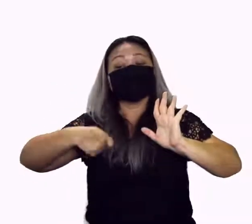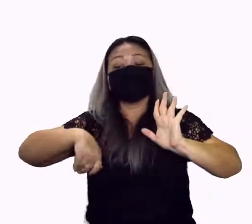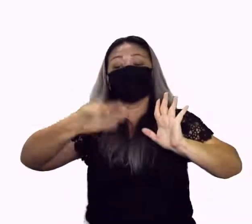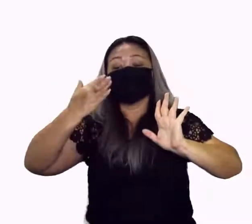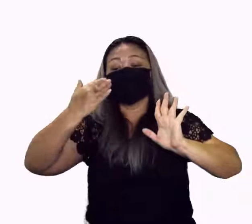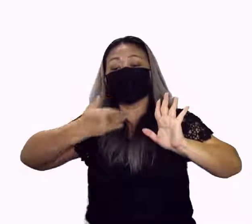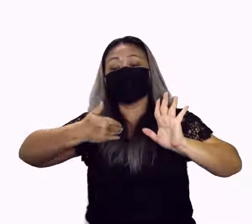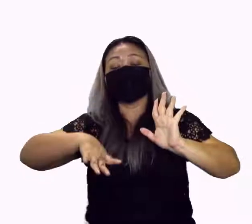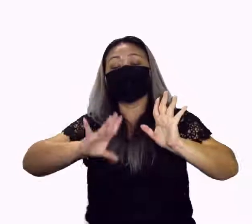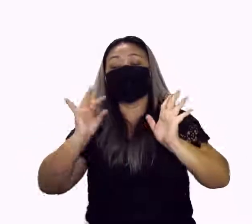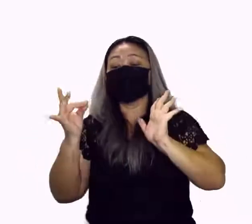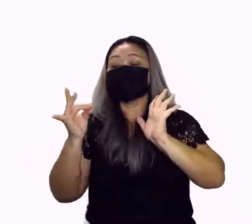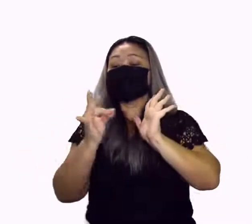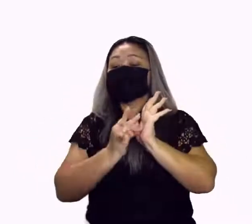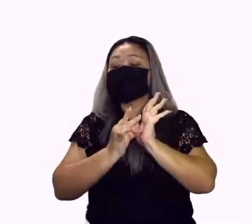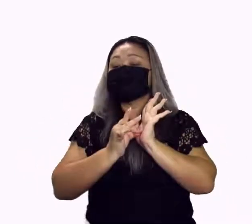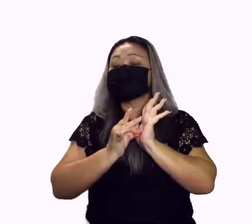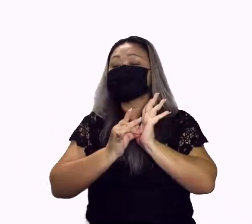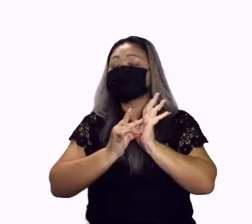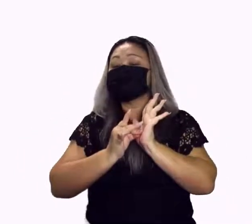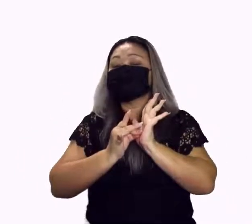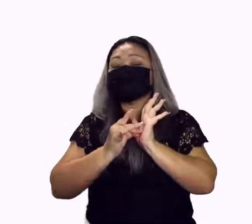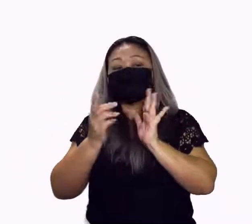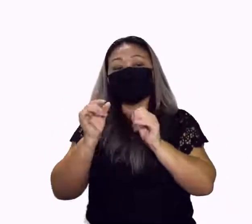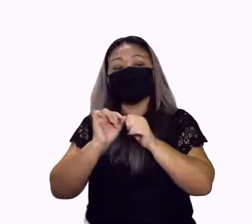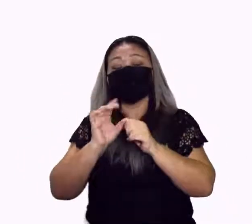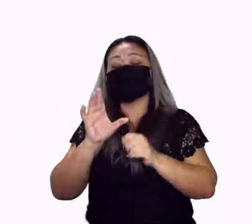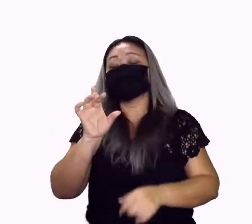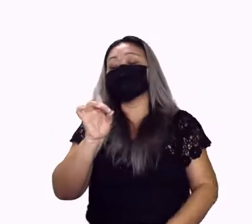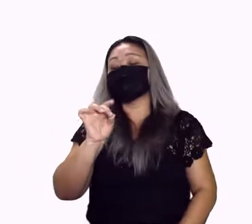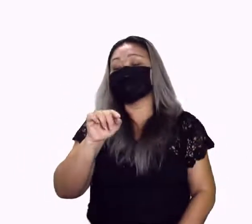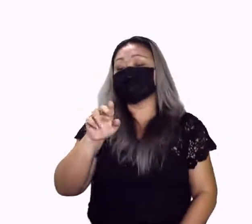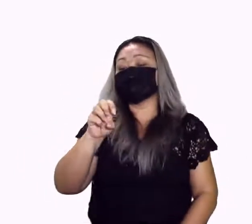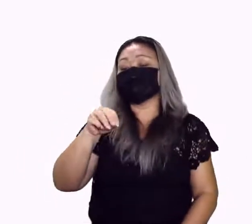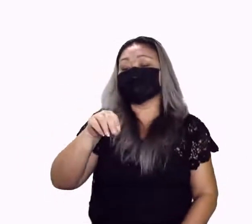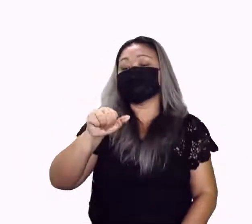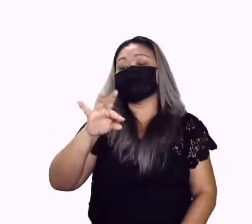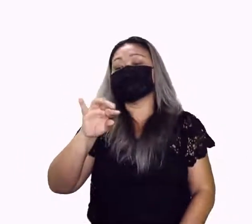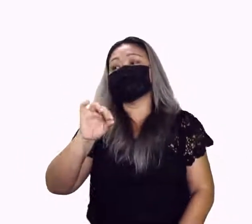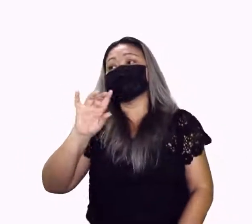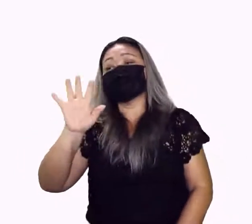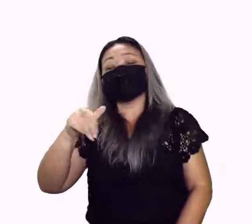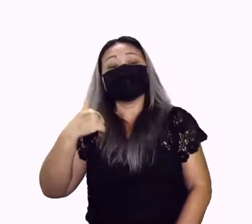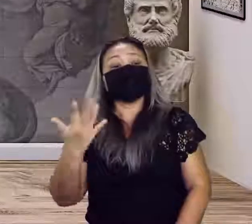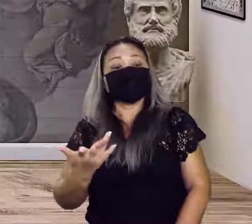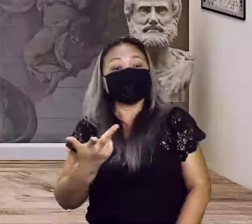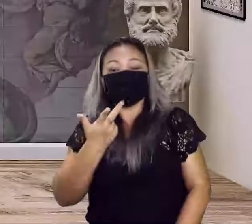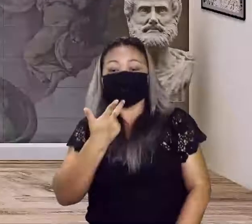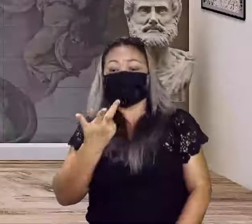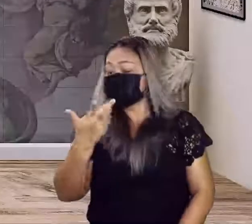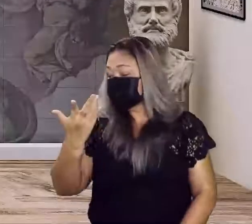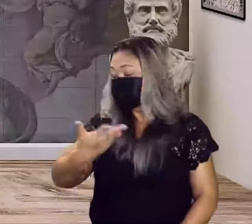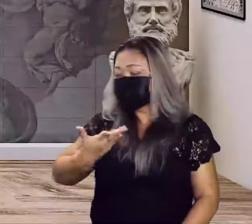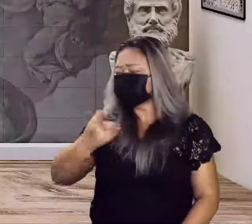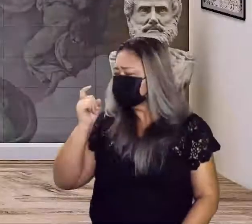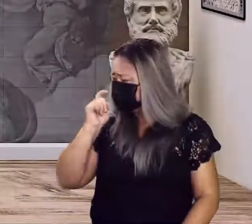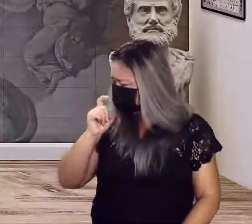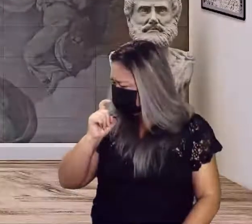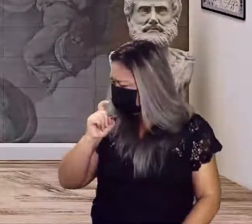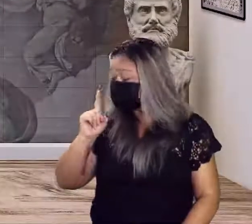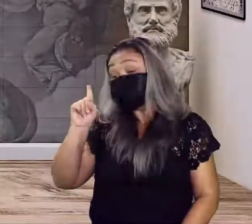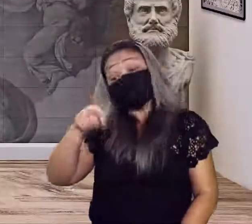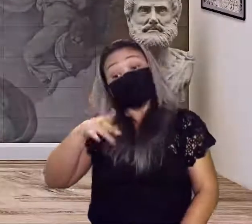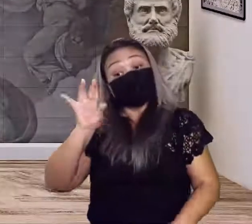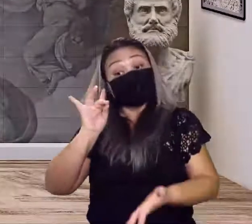tem um dogma, é fixo. Quando é mito, eu já vou saber, ok? Ah, tu fala pro colega, ah, isso é mentira, mas